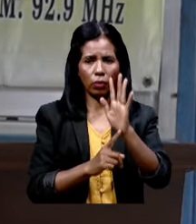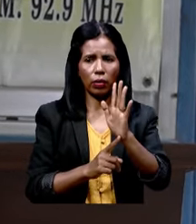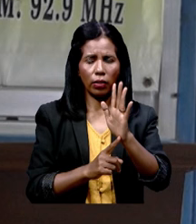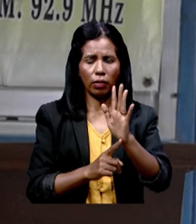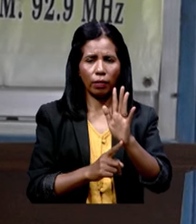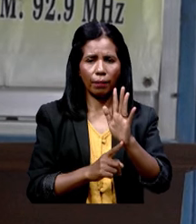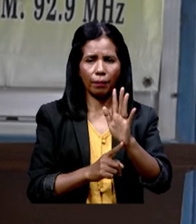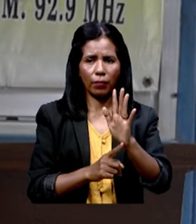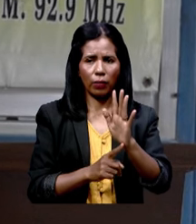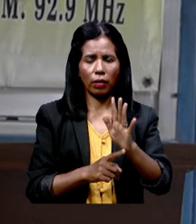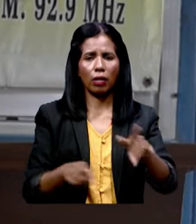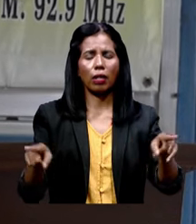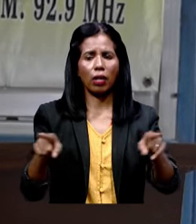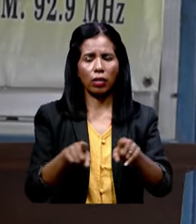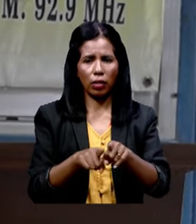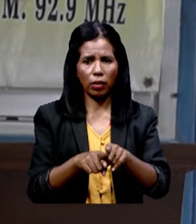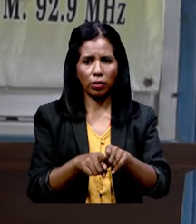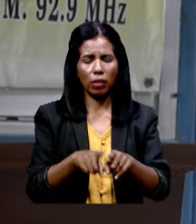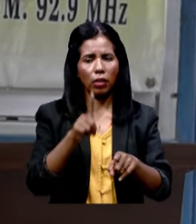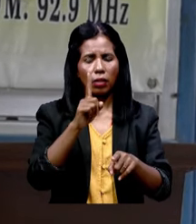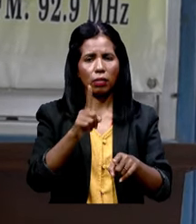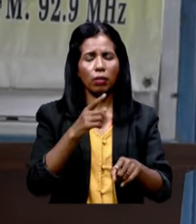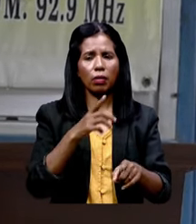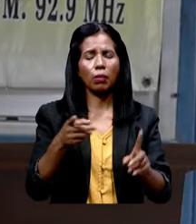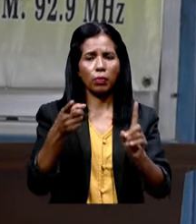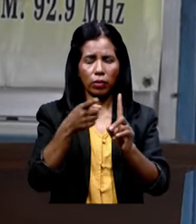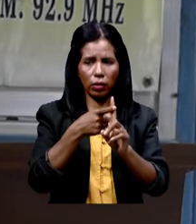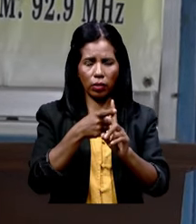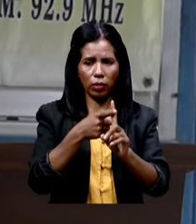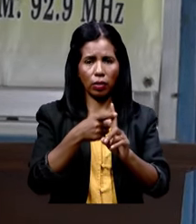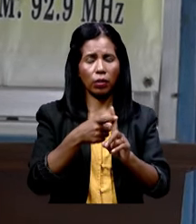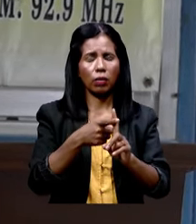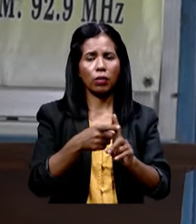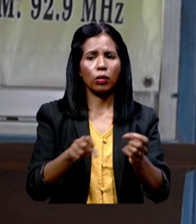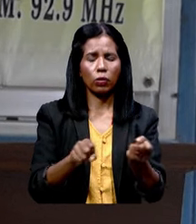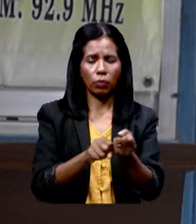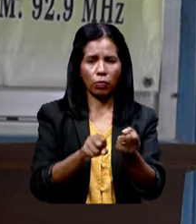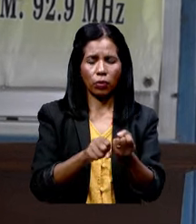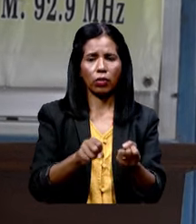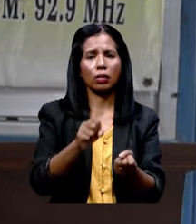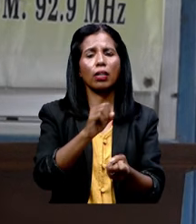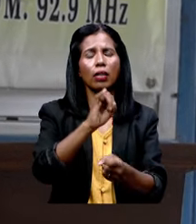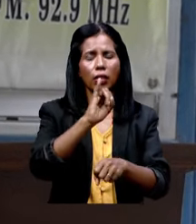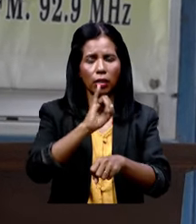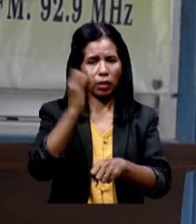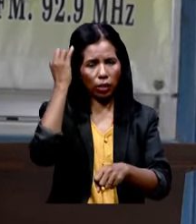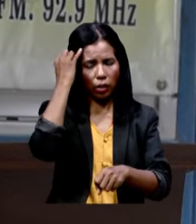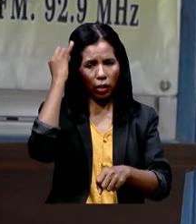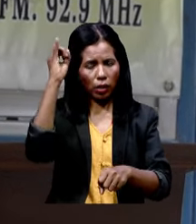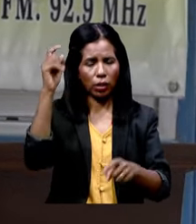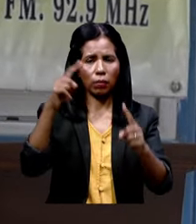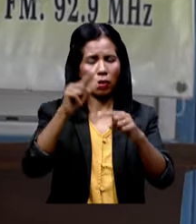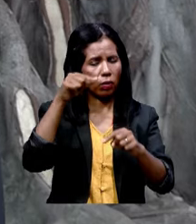ne sai hane san parte de nebema positivo para tu bele contribui ideias ba iha governo liliu iha área saúde